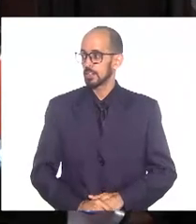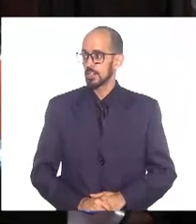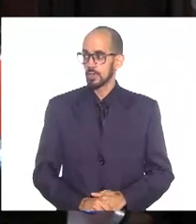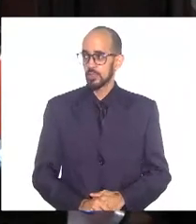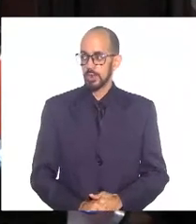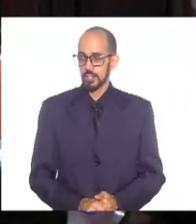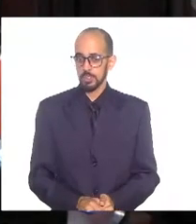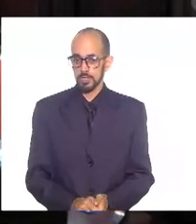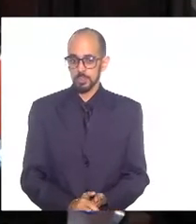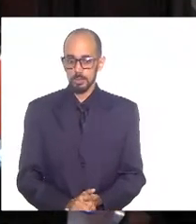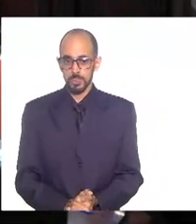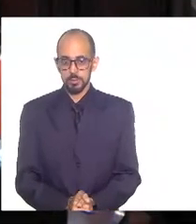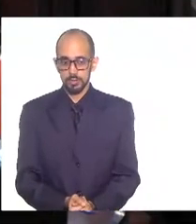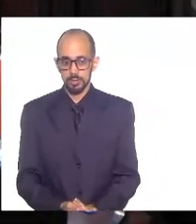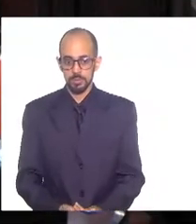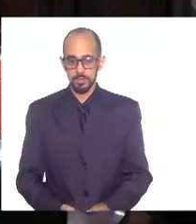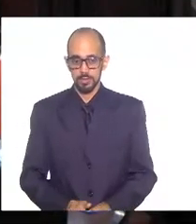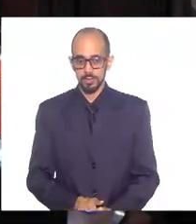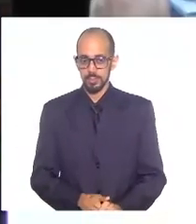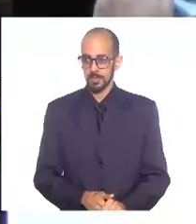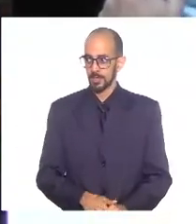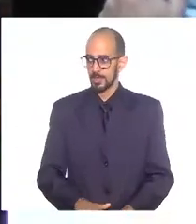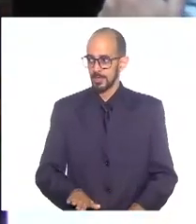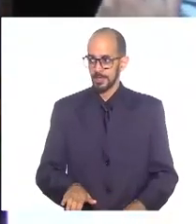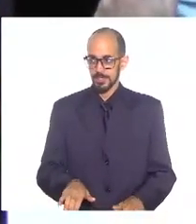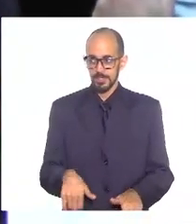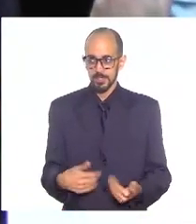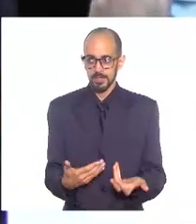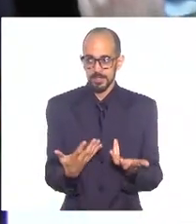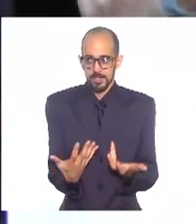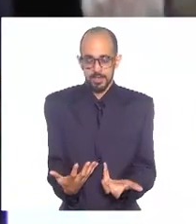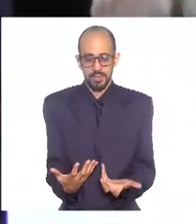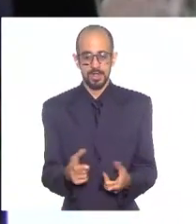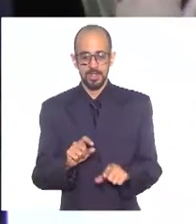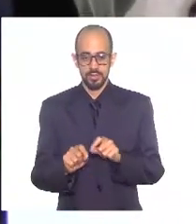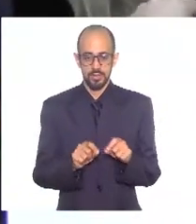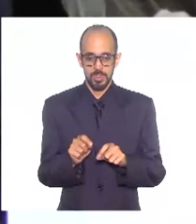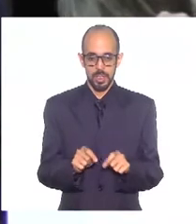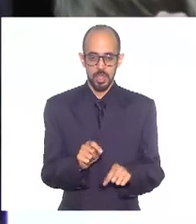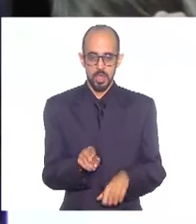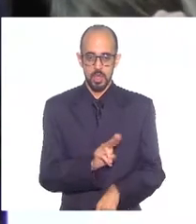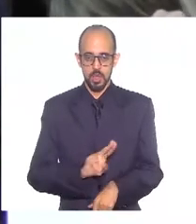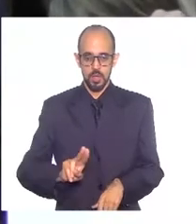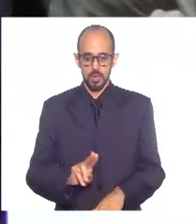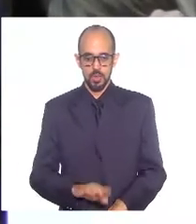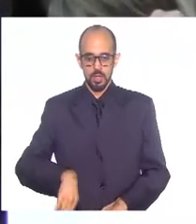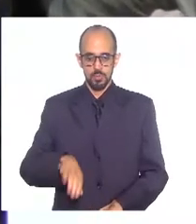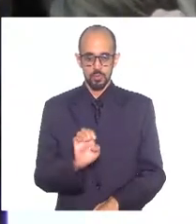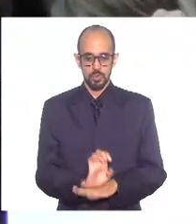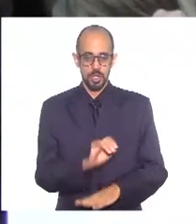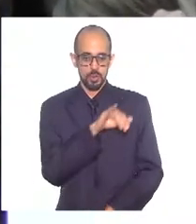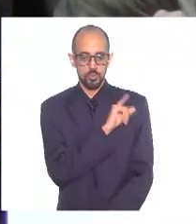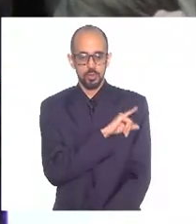Então, quero, em nome do Parlamento do Estado do Rio de Janeiro, governador, secretários aqui presentes,